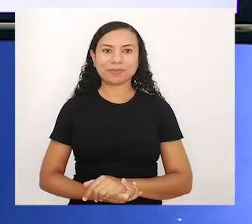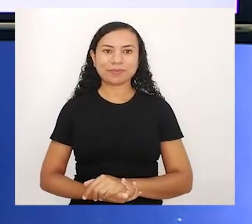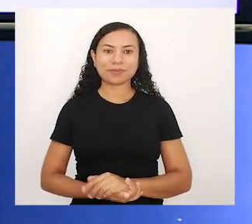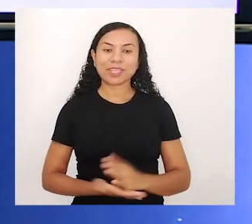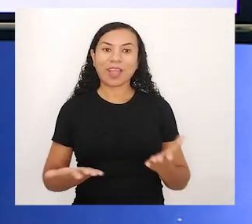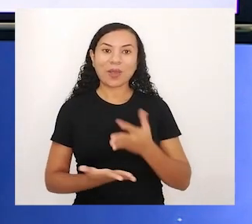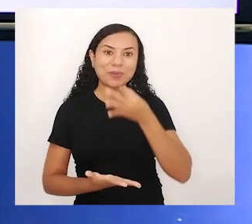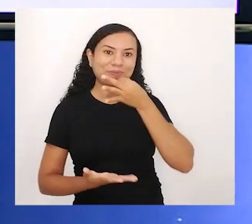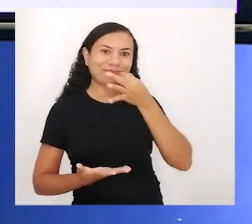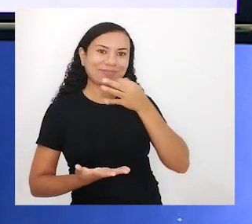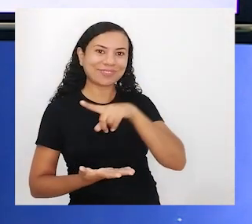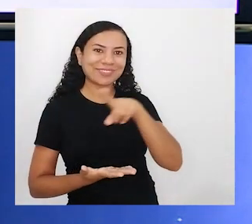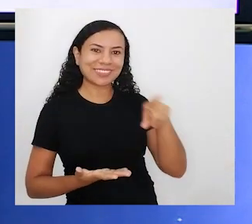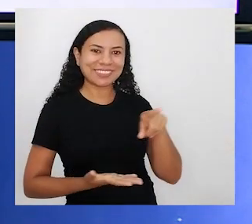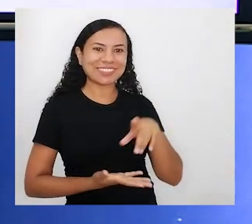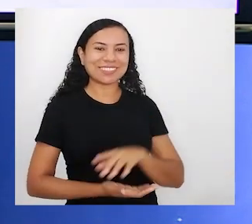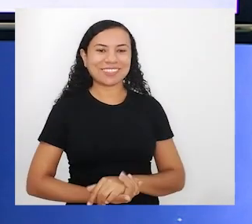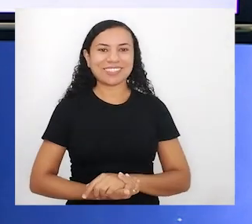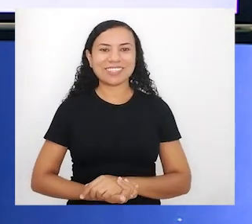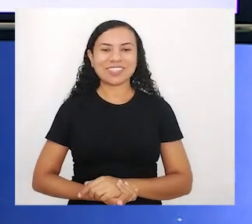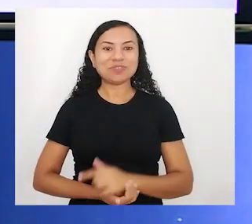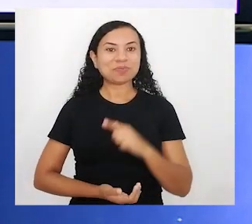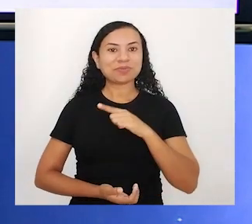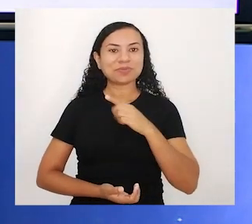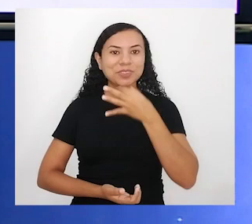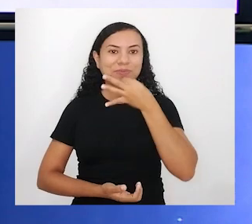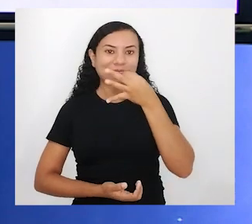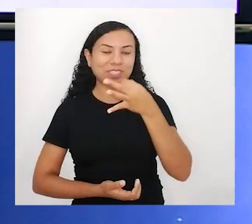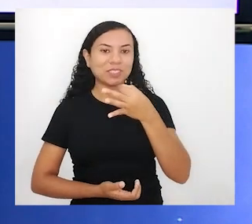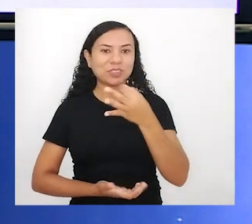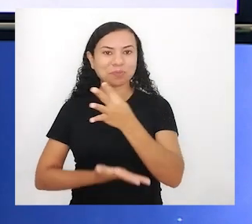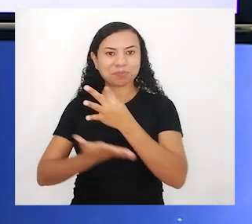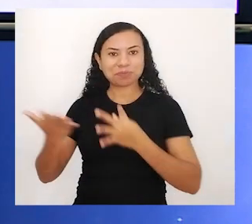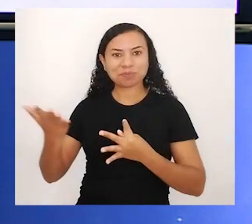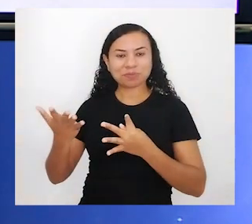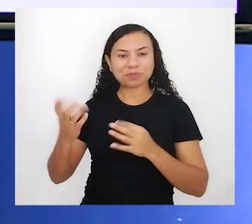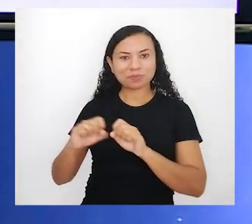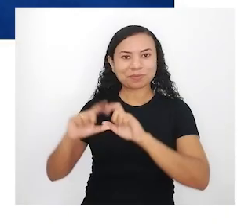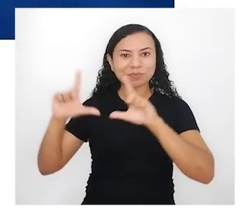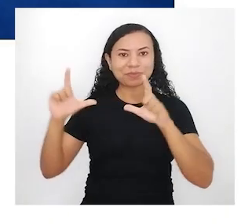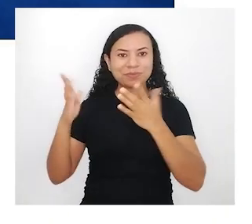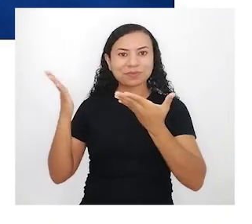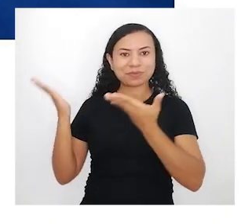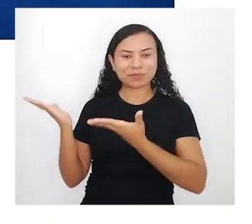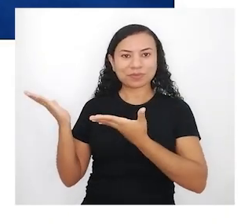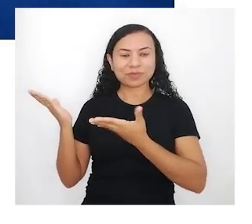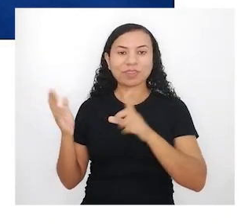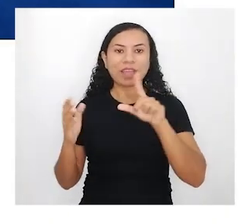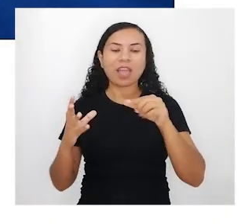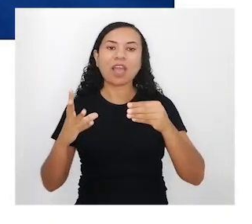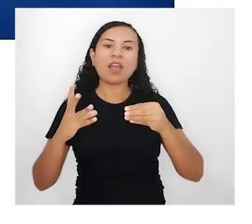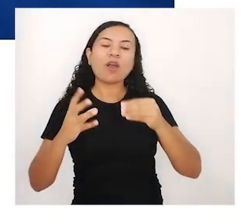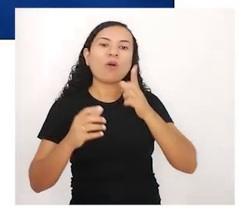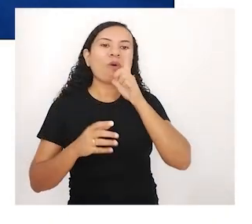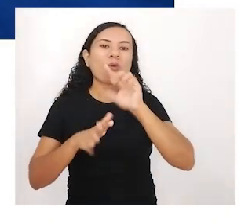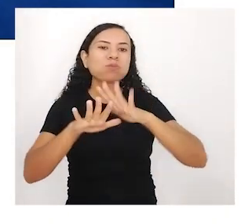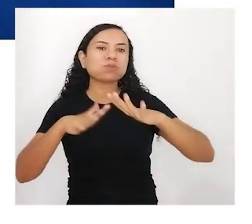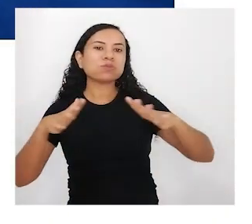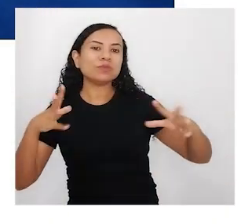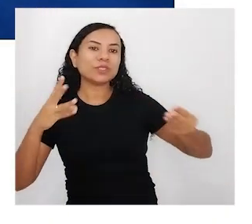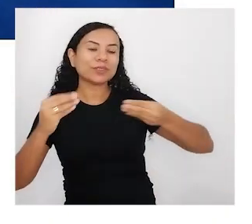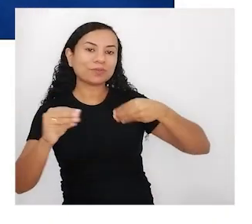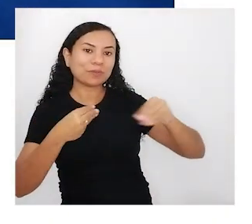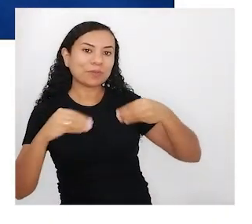Vamos de dica? Aqui nós temos uma dica de um documentário. O nome dele é Oceano de Plástico. Ele está disponível